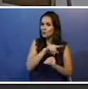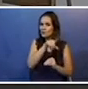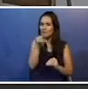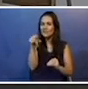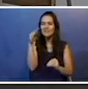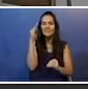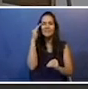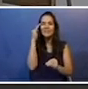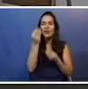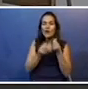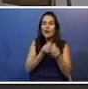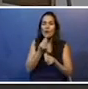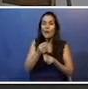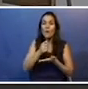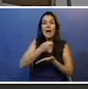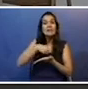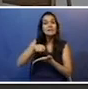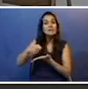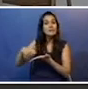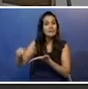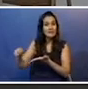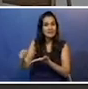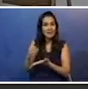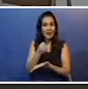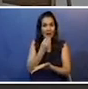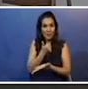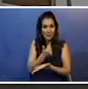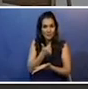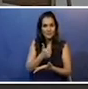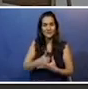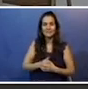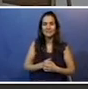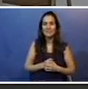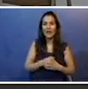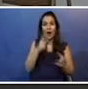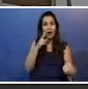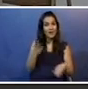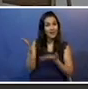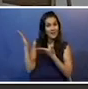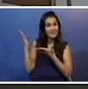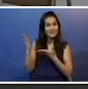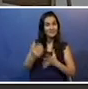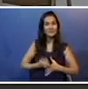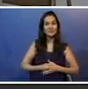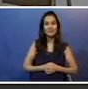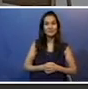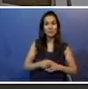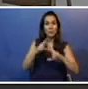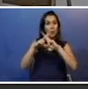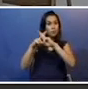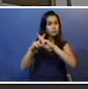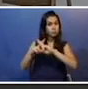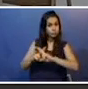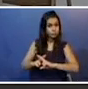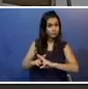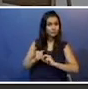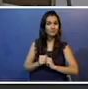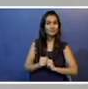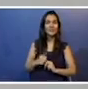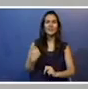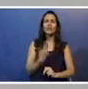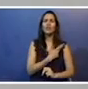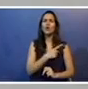como funciona, depois nós voltamos para a apostila, ok? Então aqui, ó, numeração romana. Nós temos o